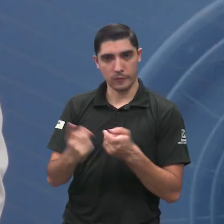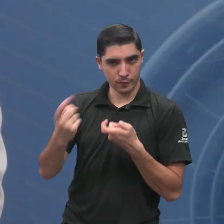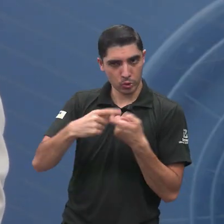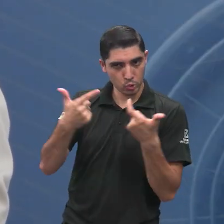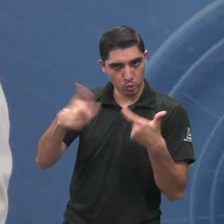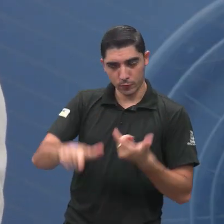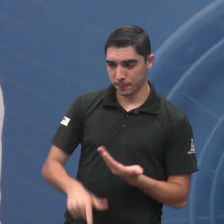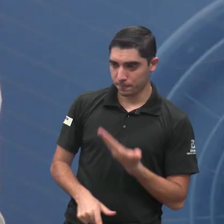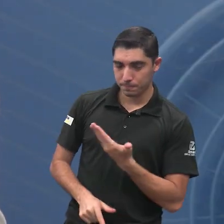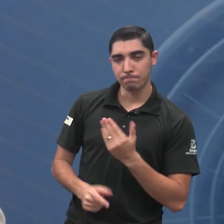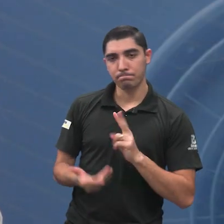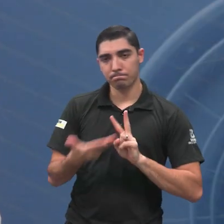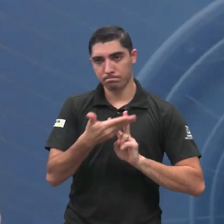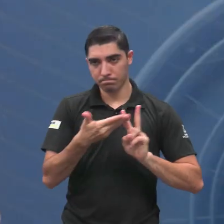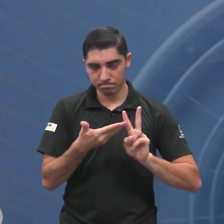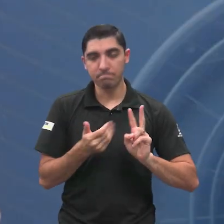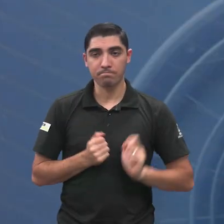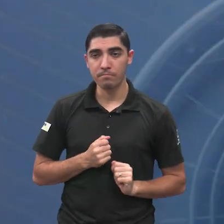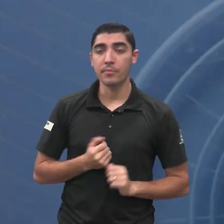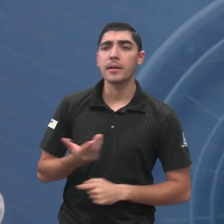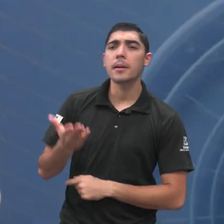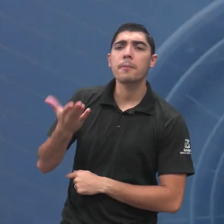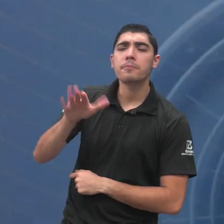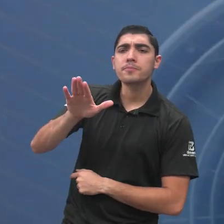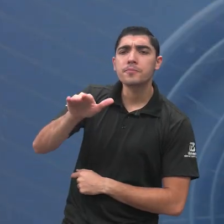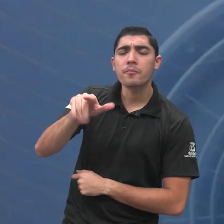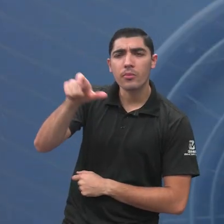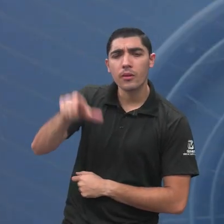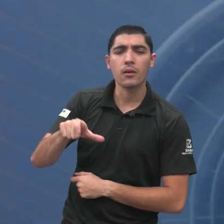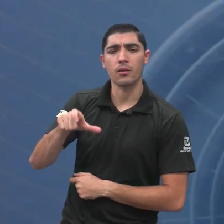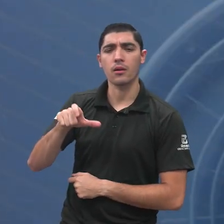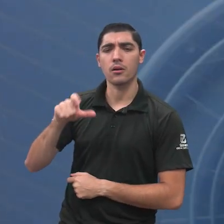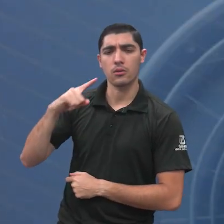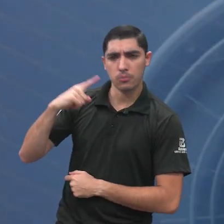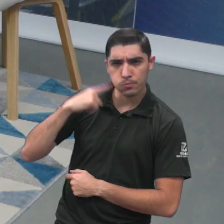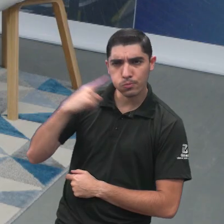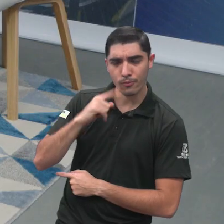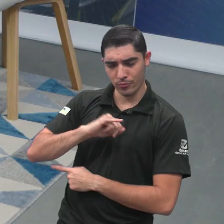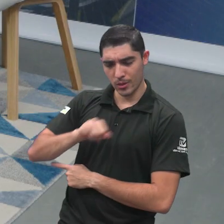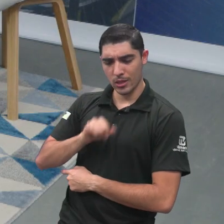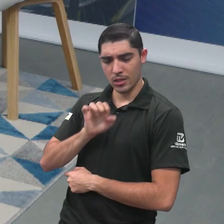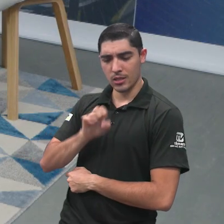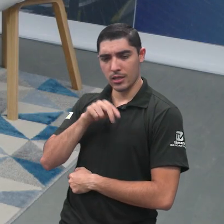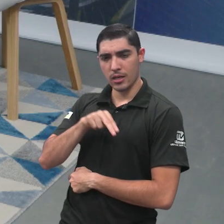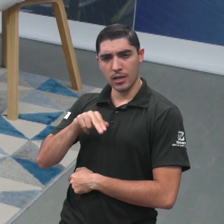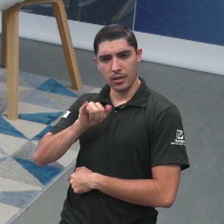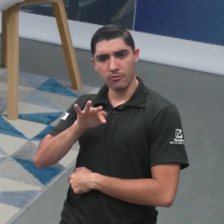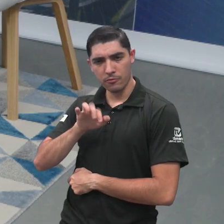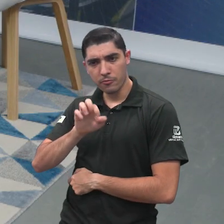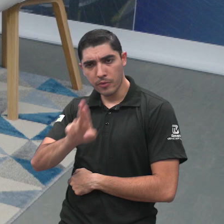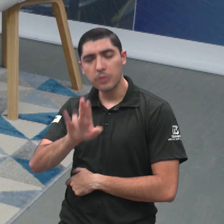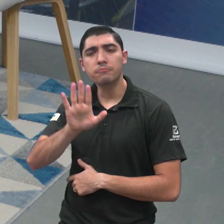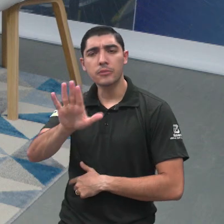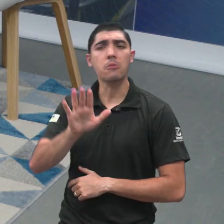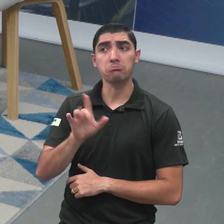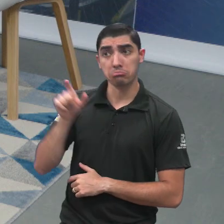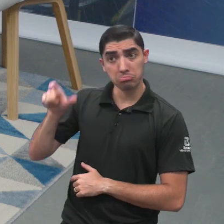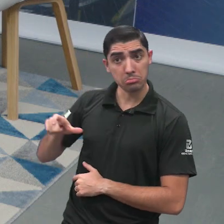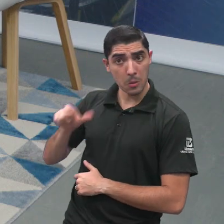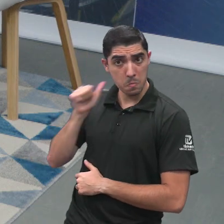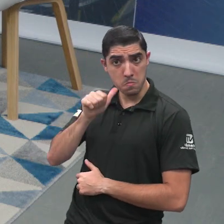entrevistados no estúdio. Doutora Jennifer, muito importante a fala da doutora Débora. Eu queria saber de você, mesmo com a